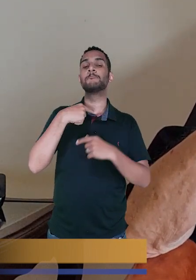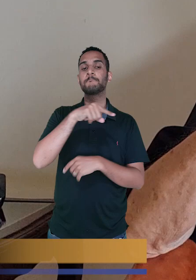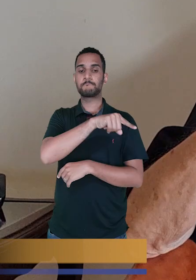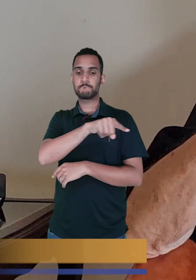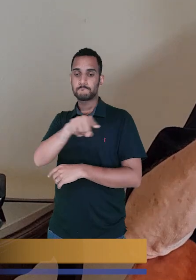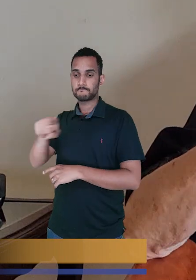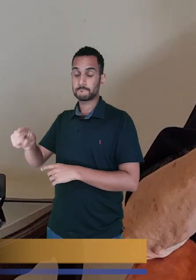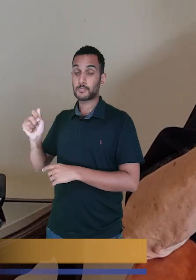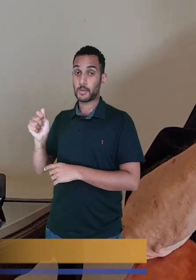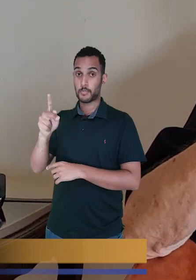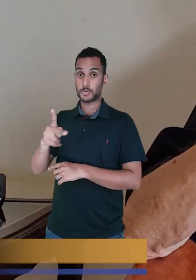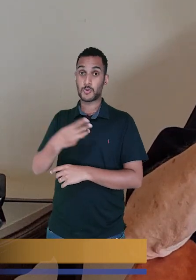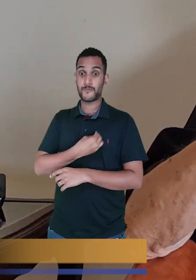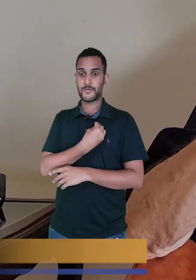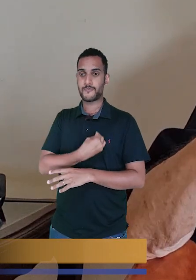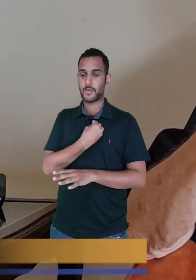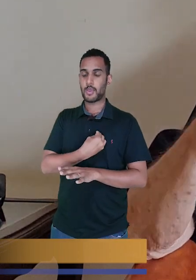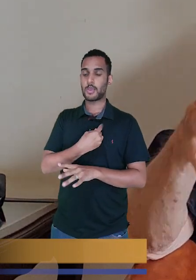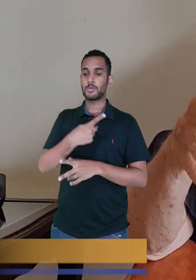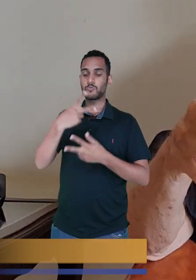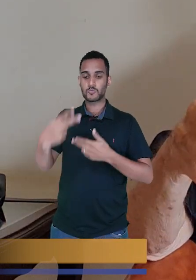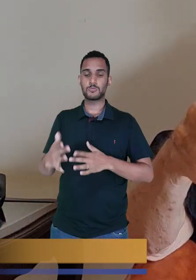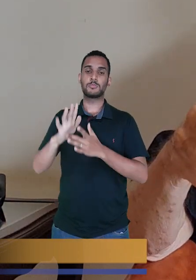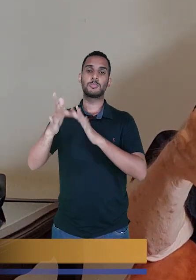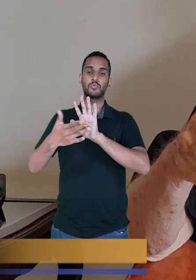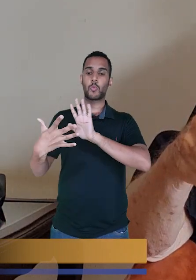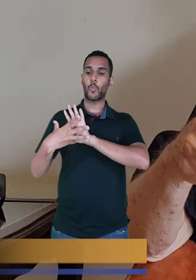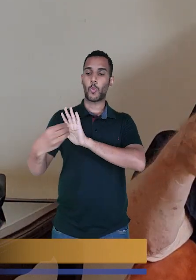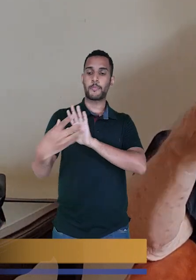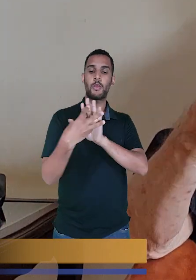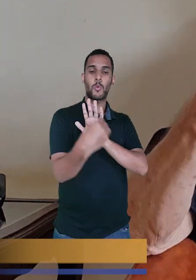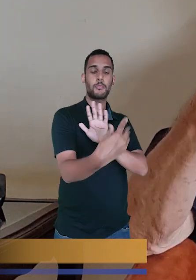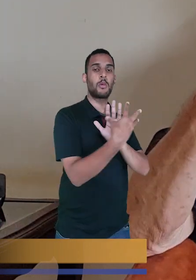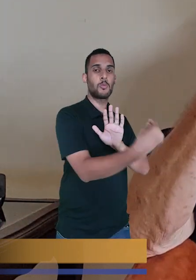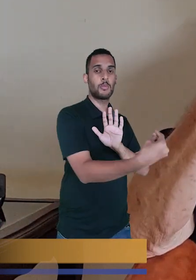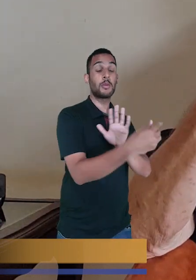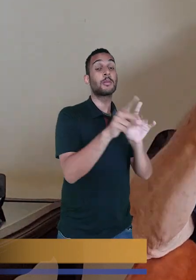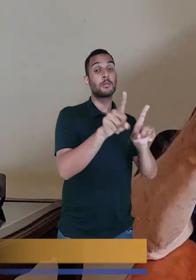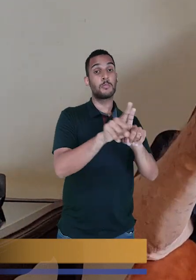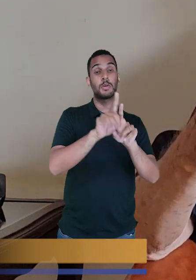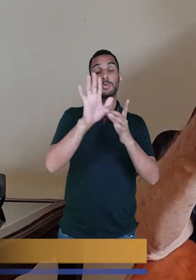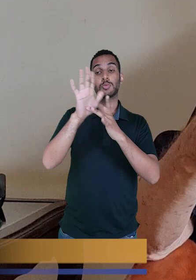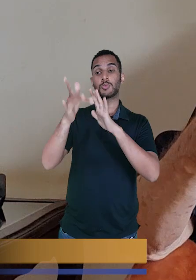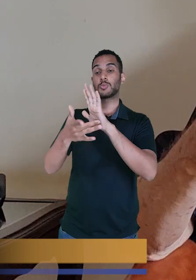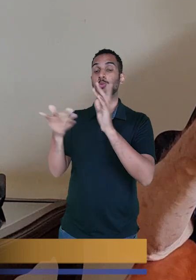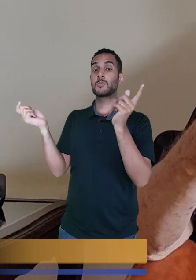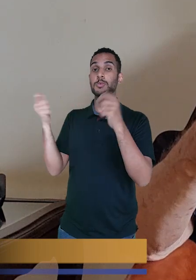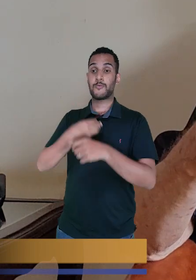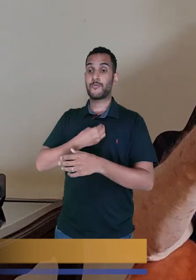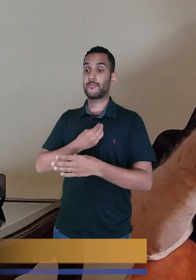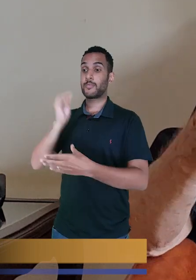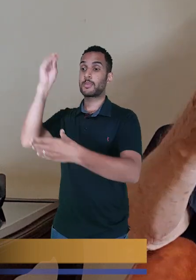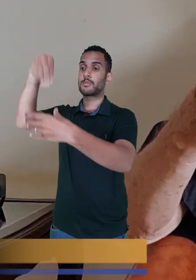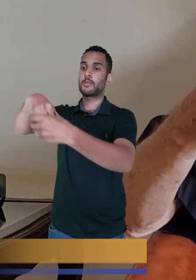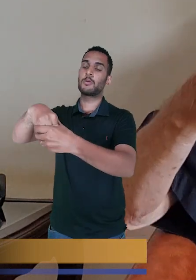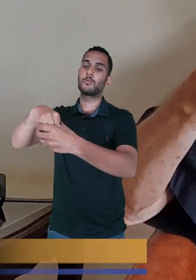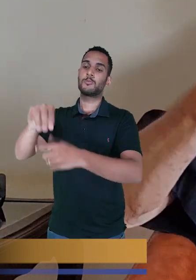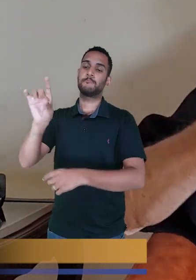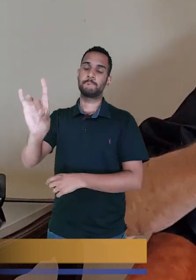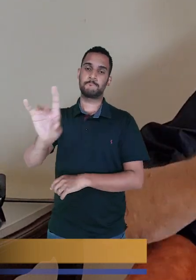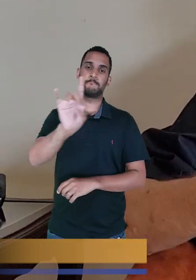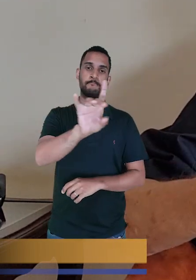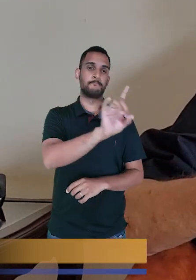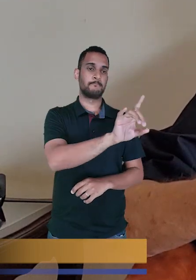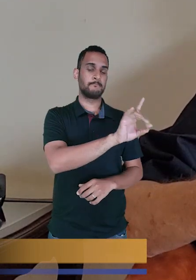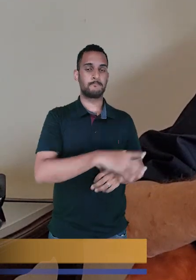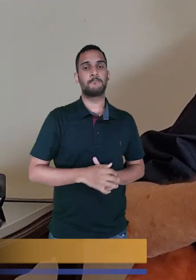mostrou o desejo de seus apóstolos viver como ele viveu, permitir que ele